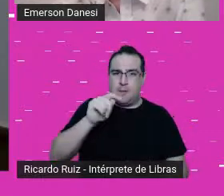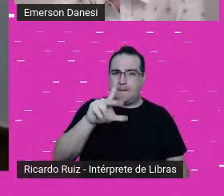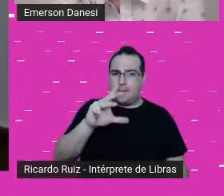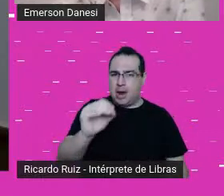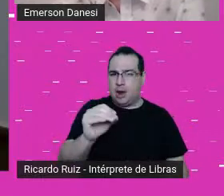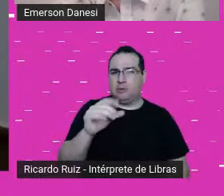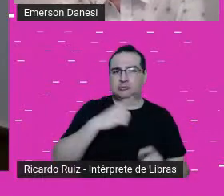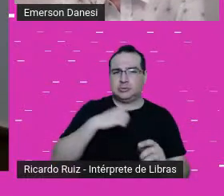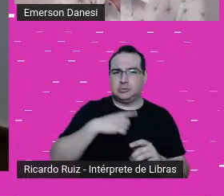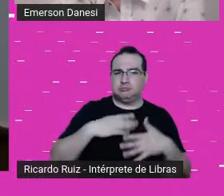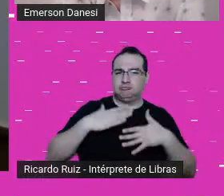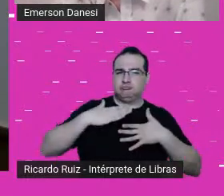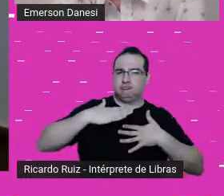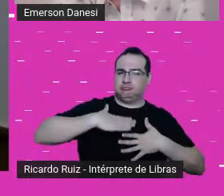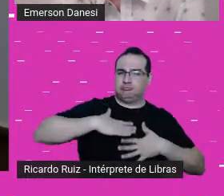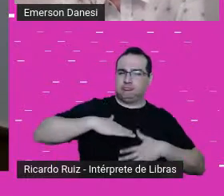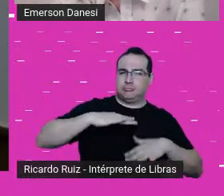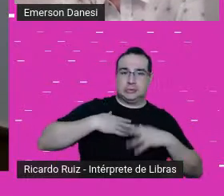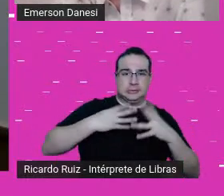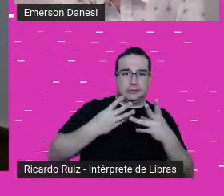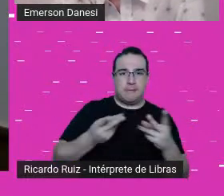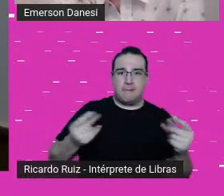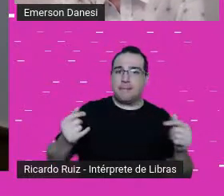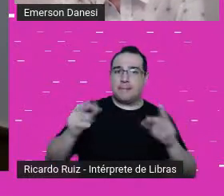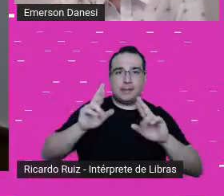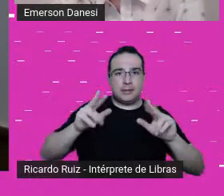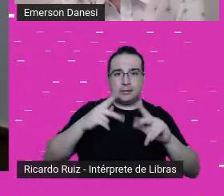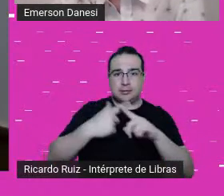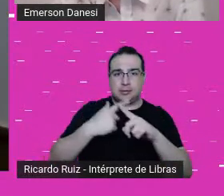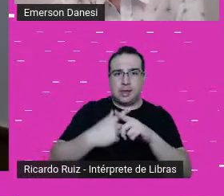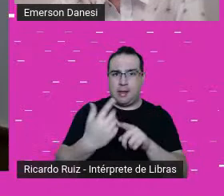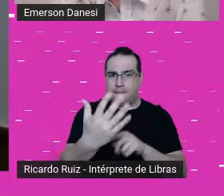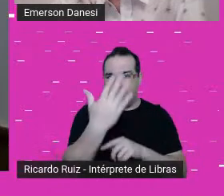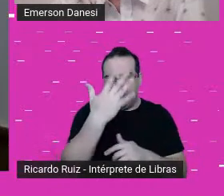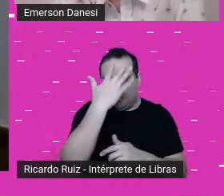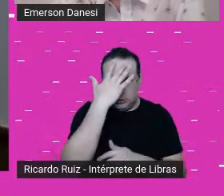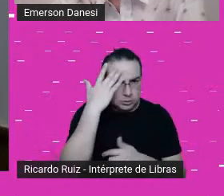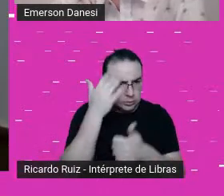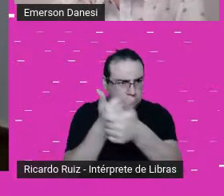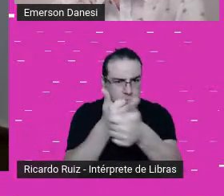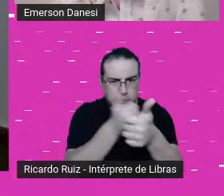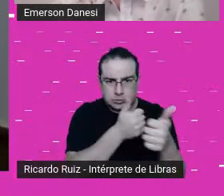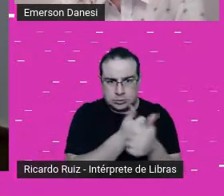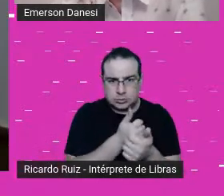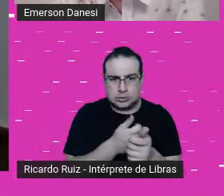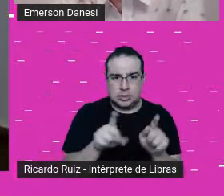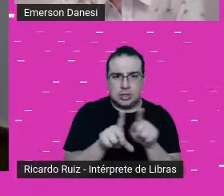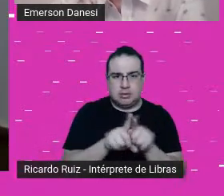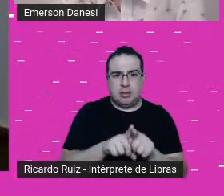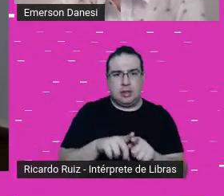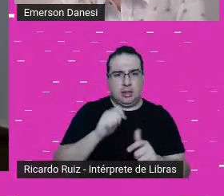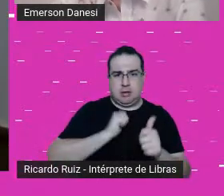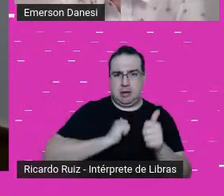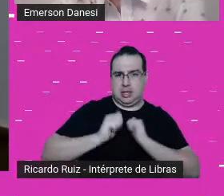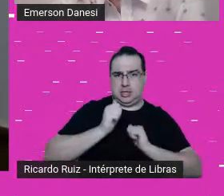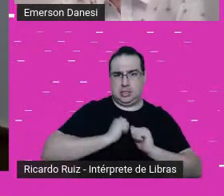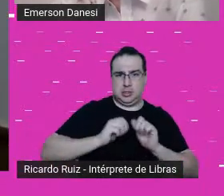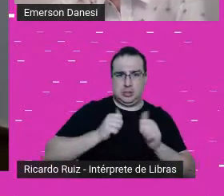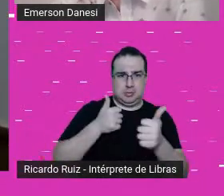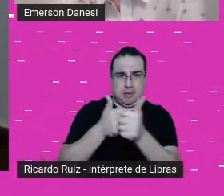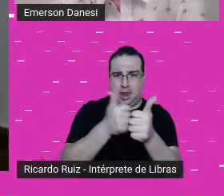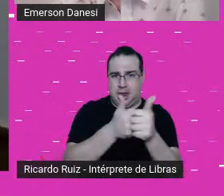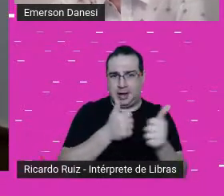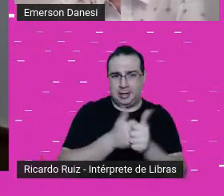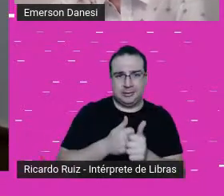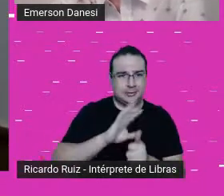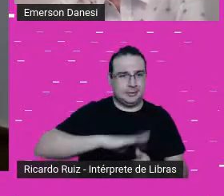dá uma suavizada. Ali você não tinha muito para onde escapar, porque o palco era baixo, as atrizes estavam aqui na sua cara e